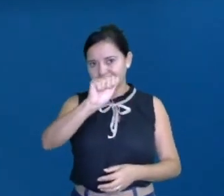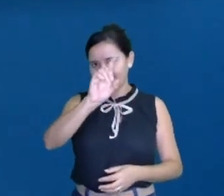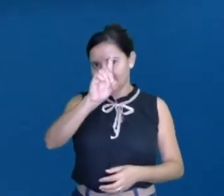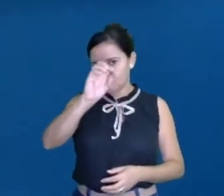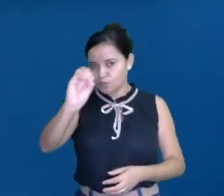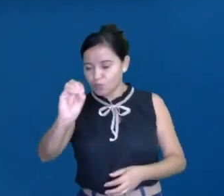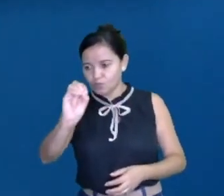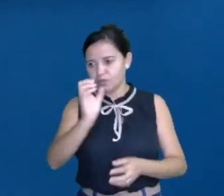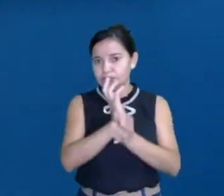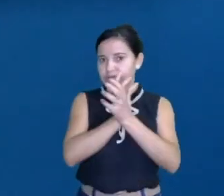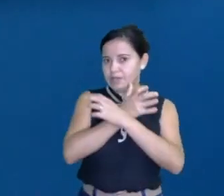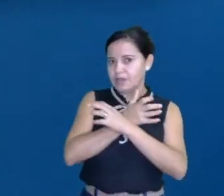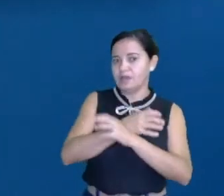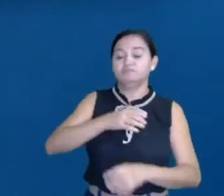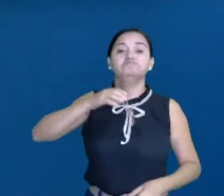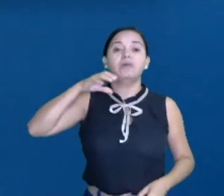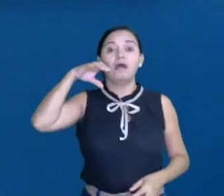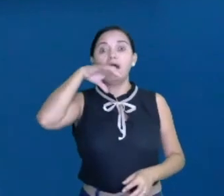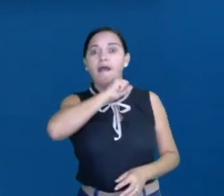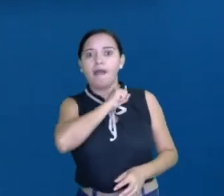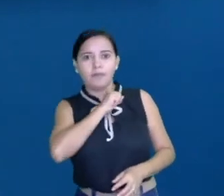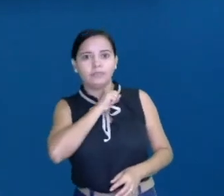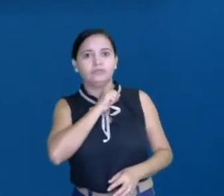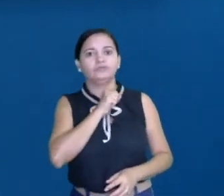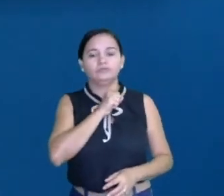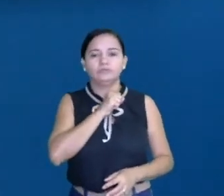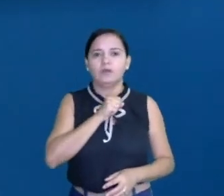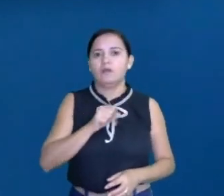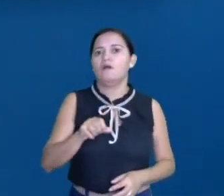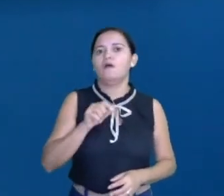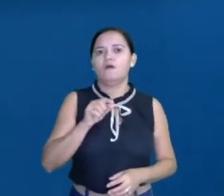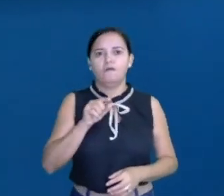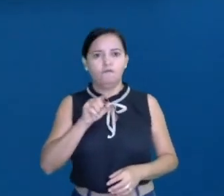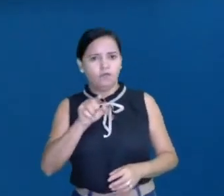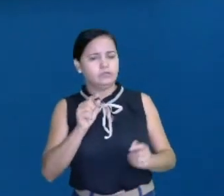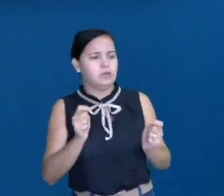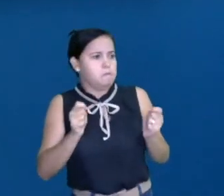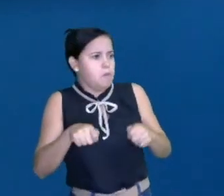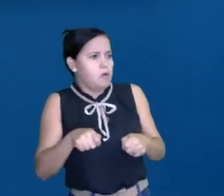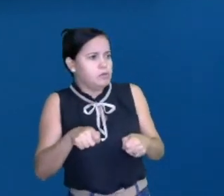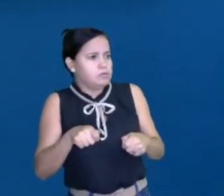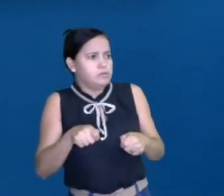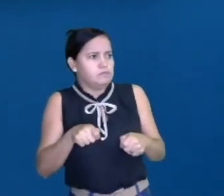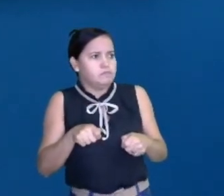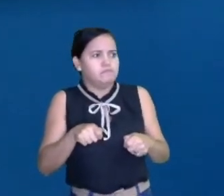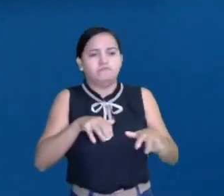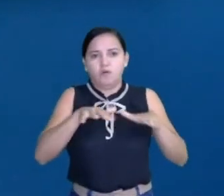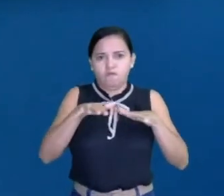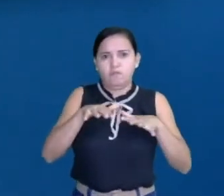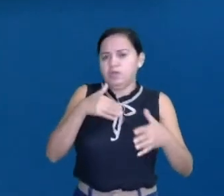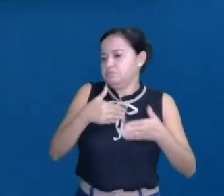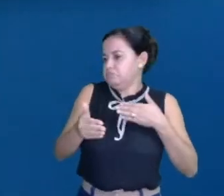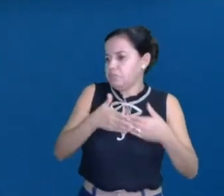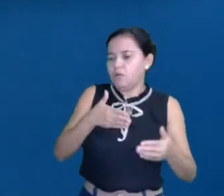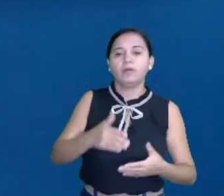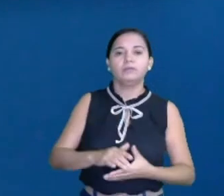uma contração rápida e voluntária. Você pode movê-lo quando quiser.